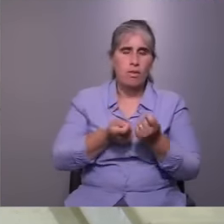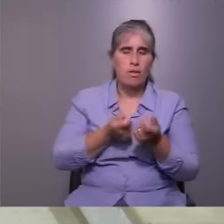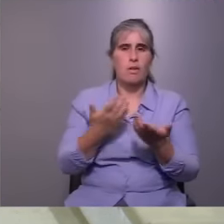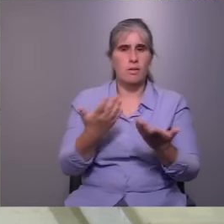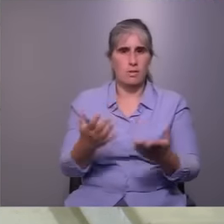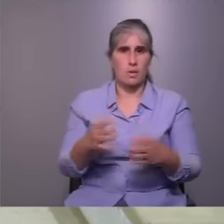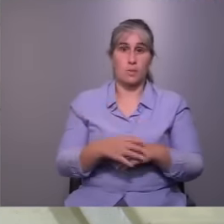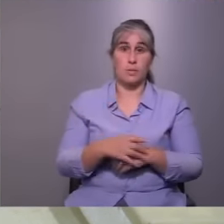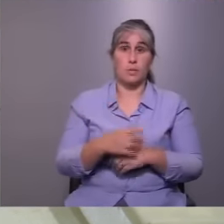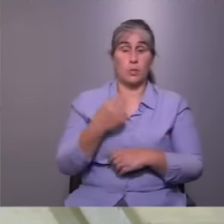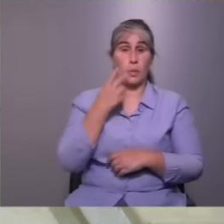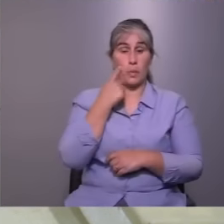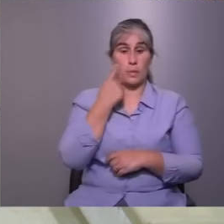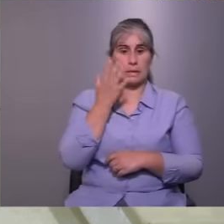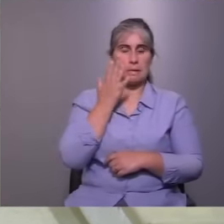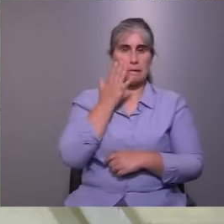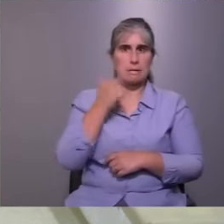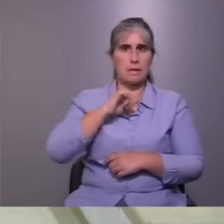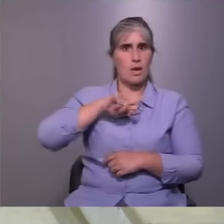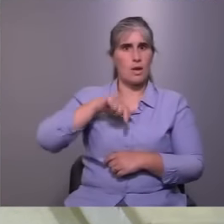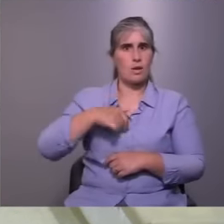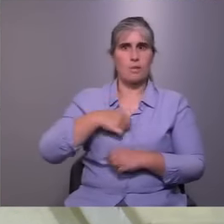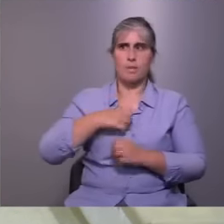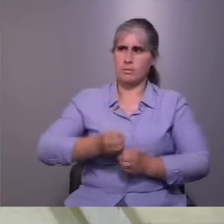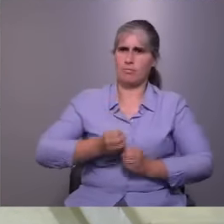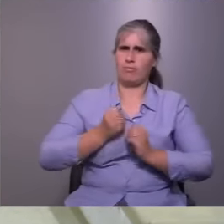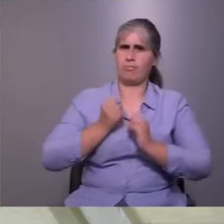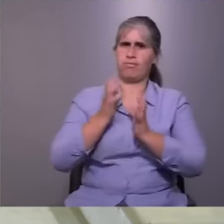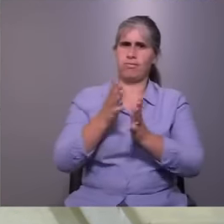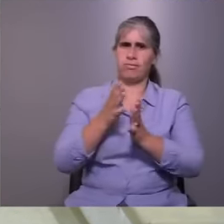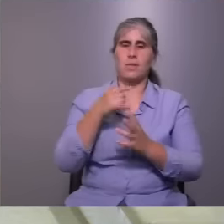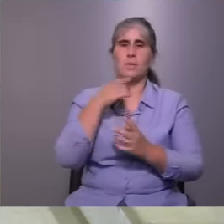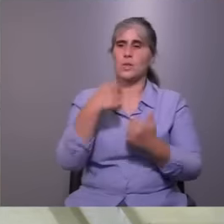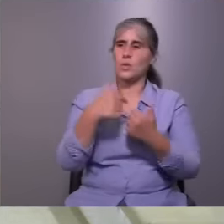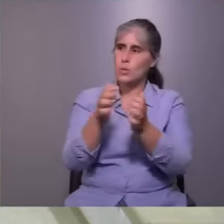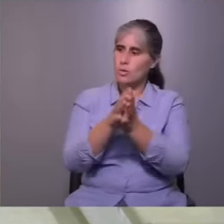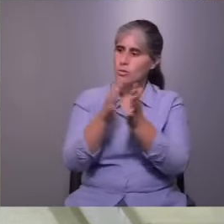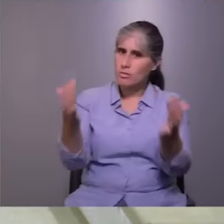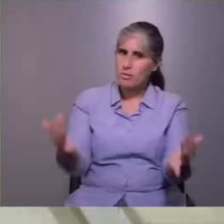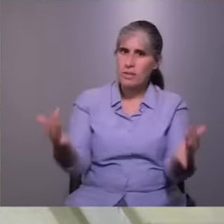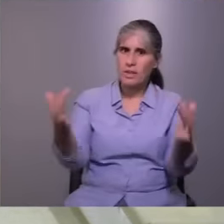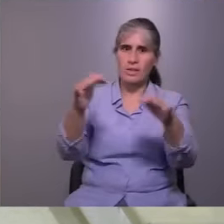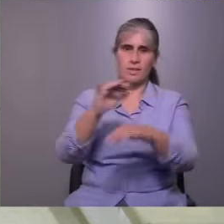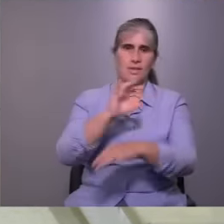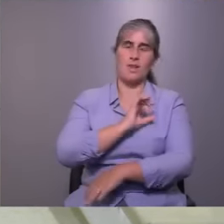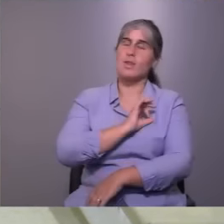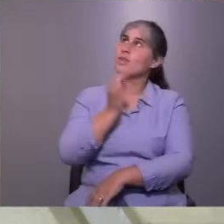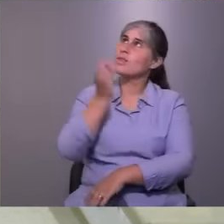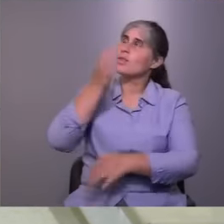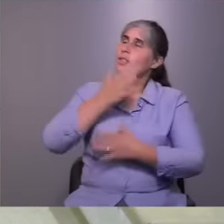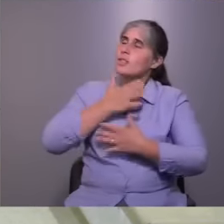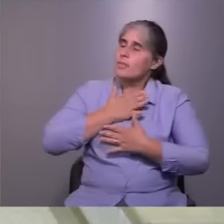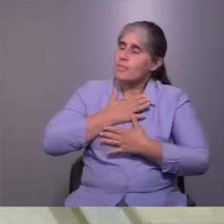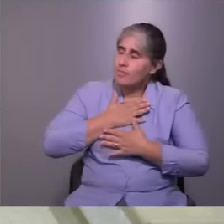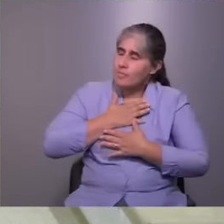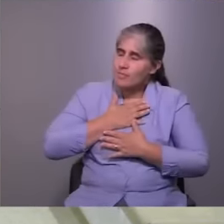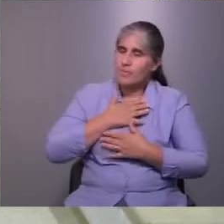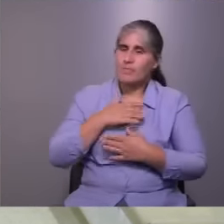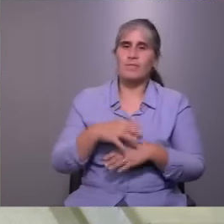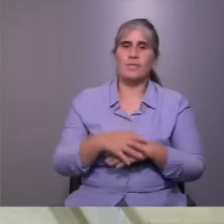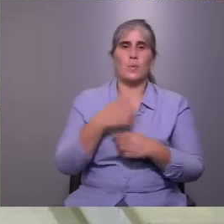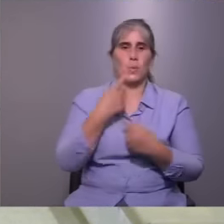Dominum. Muito bem, já se ouve, mas ainda de forma tímida. Vamos dizer com a voz mais forte, dizendo uns aos